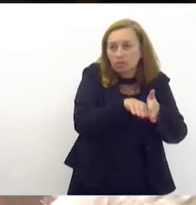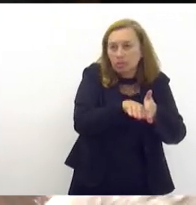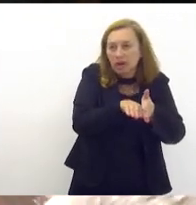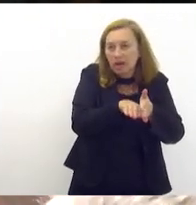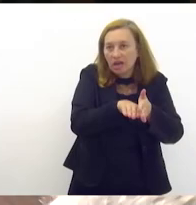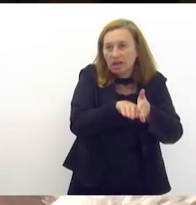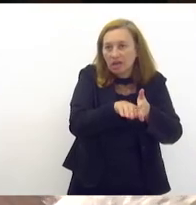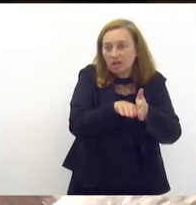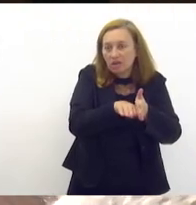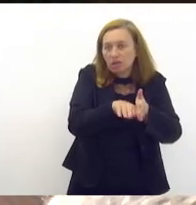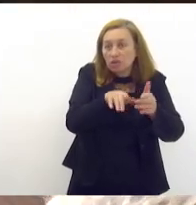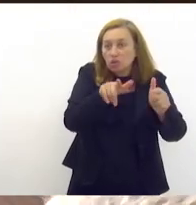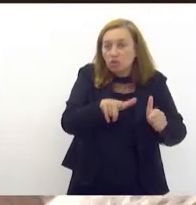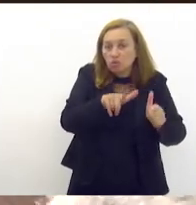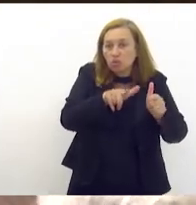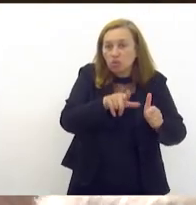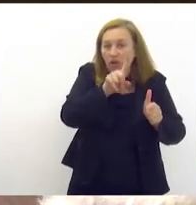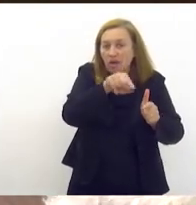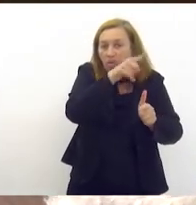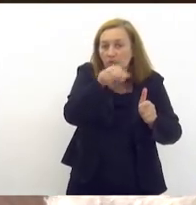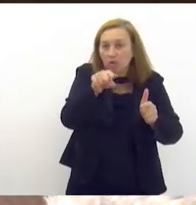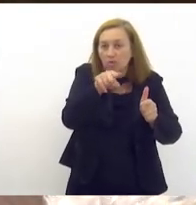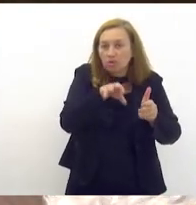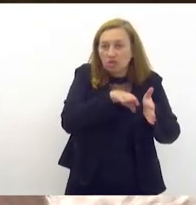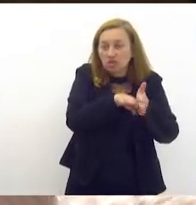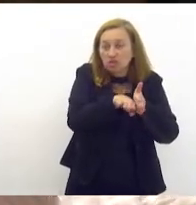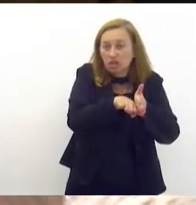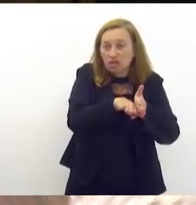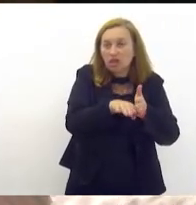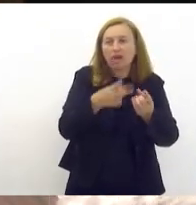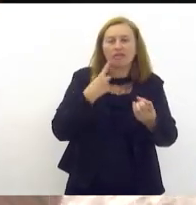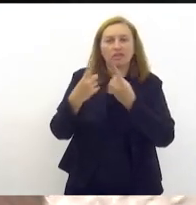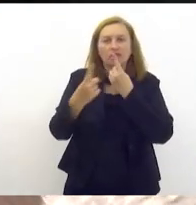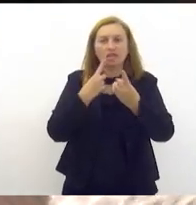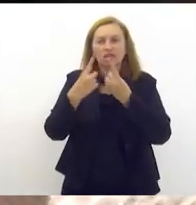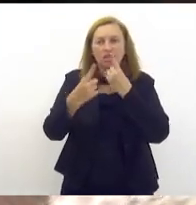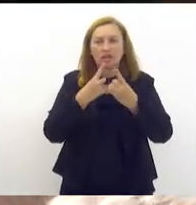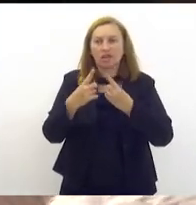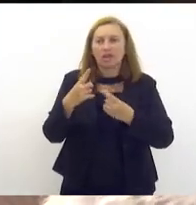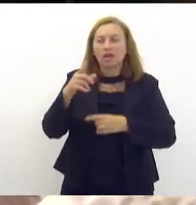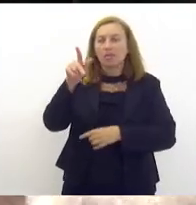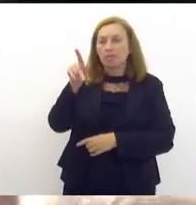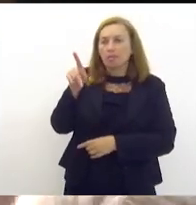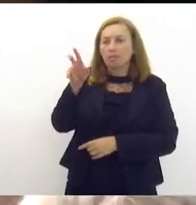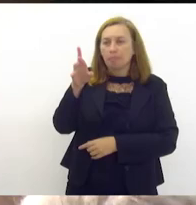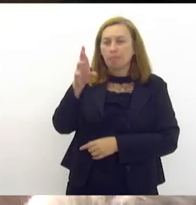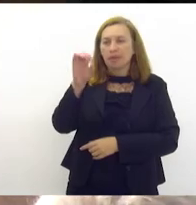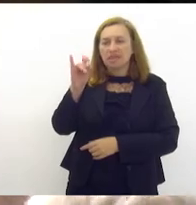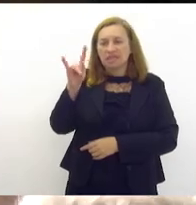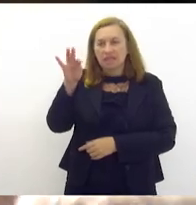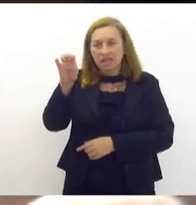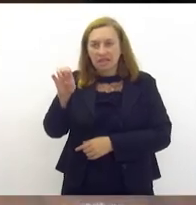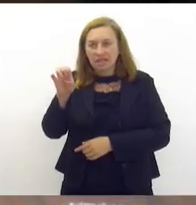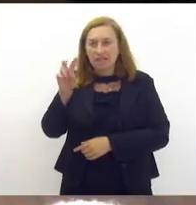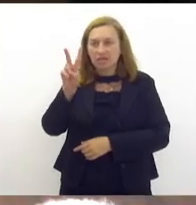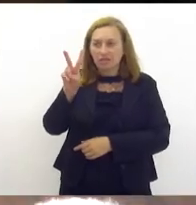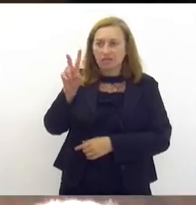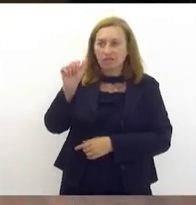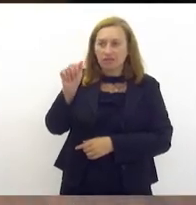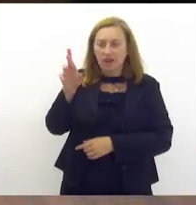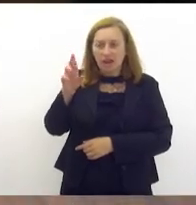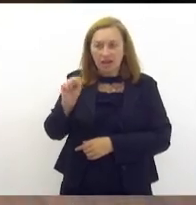via primária, no local onde é proibido estacionar, na Avenida Brasil, na Presidente Vargas, na diversas avenidas que